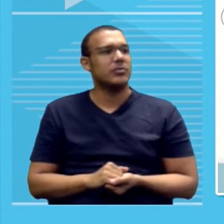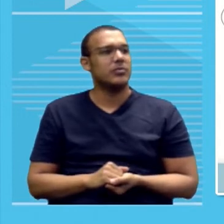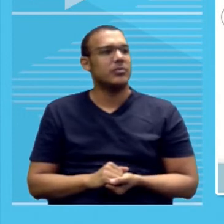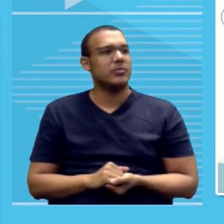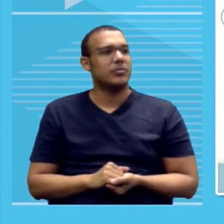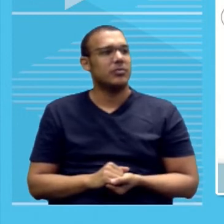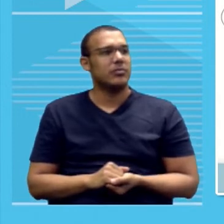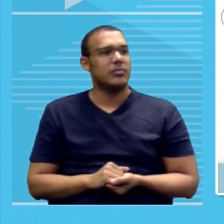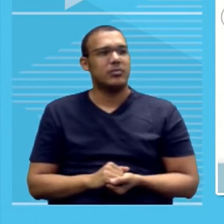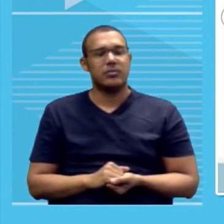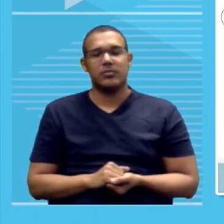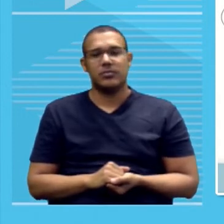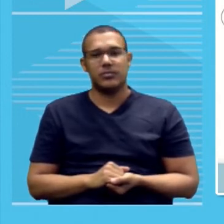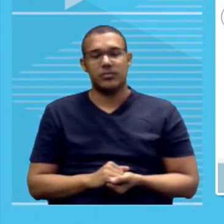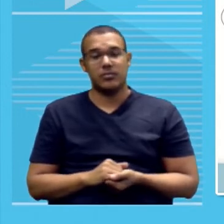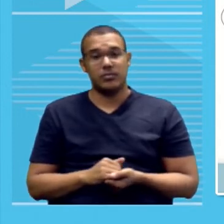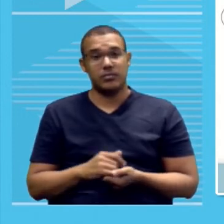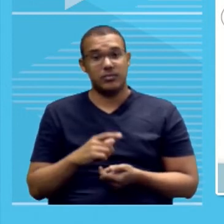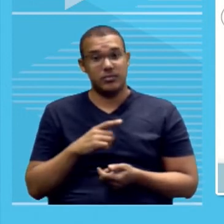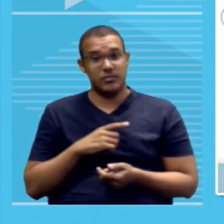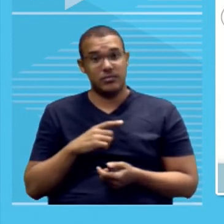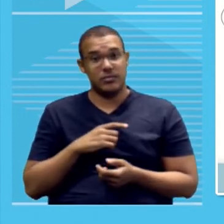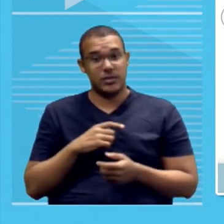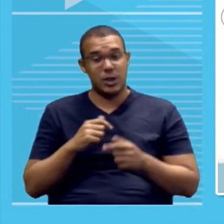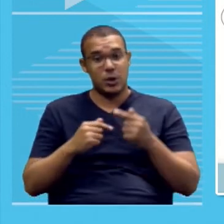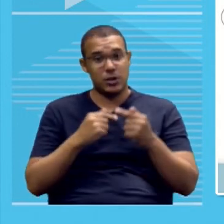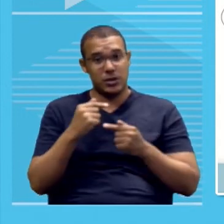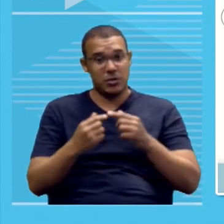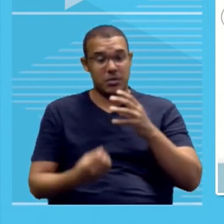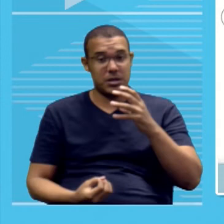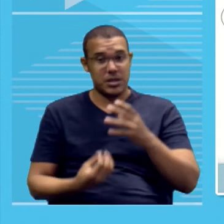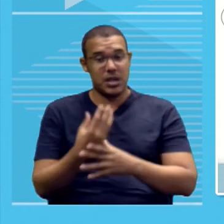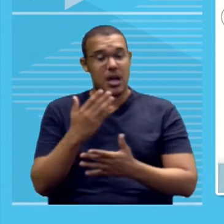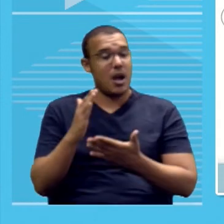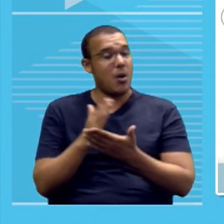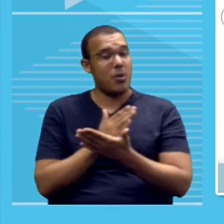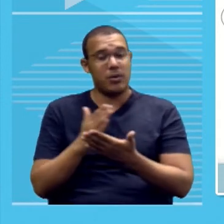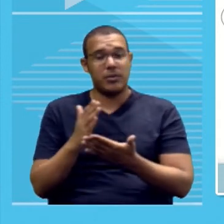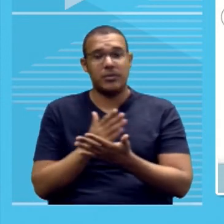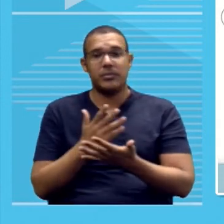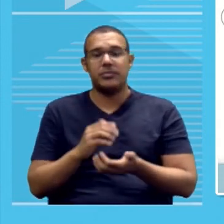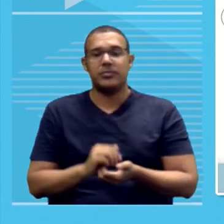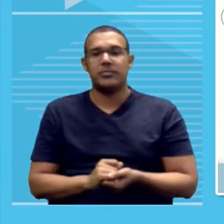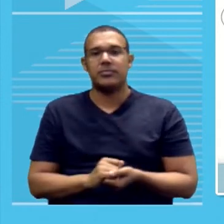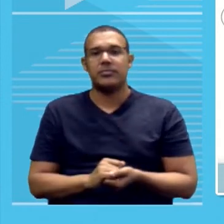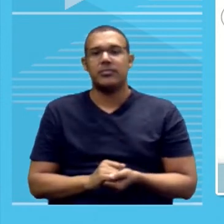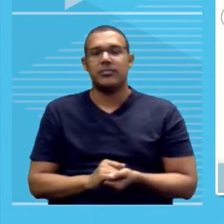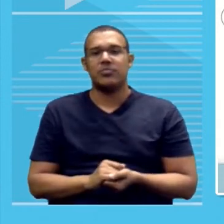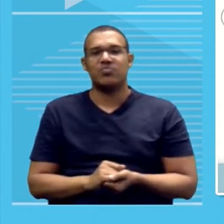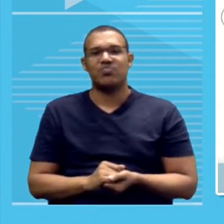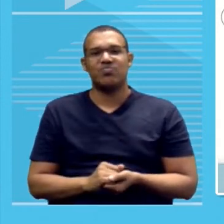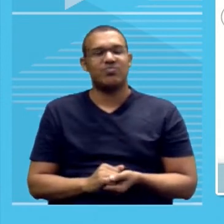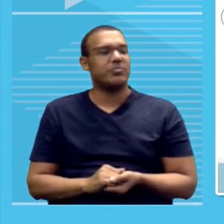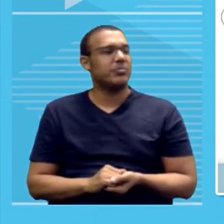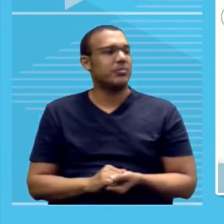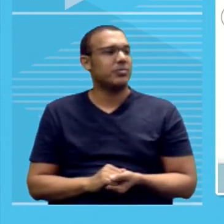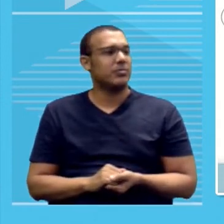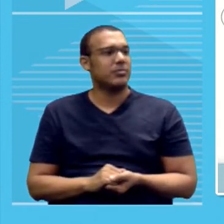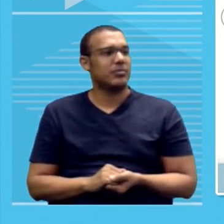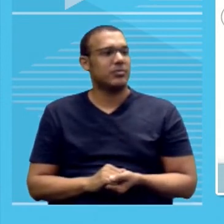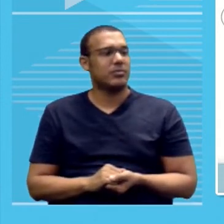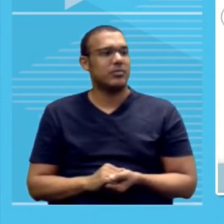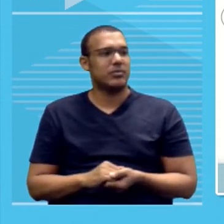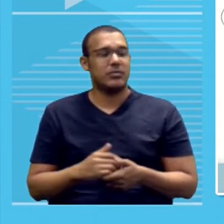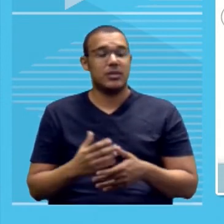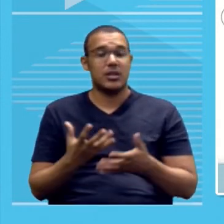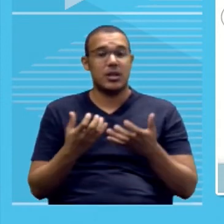aí que a gente tem um gerador para poder gerar alguma coisa. Bacana? Esse gerador ele tem que gerar alguma coisa. Então, se eu quero